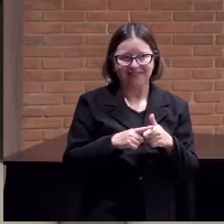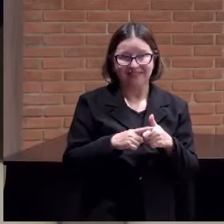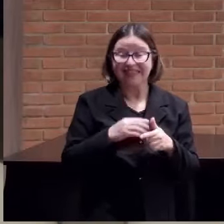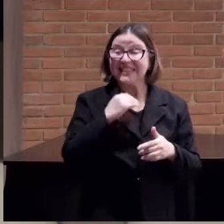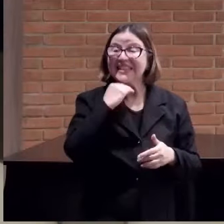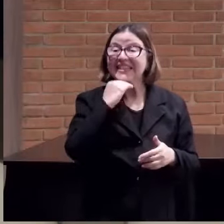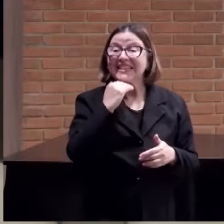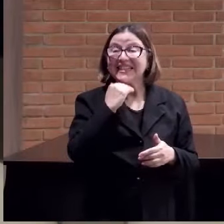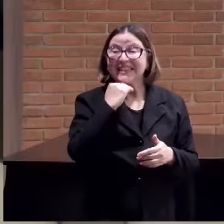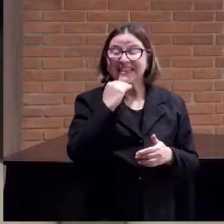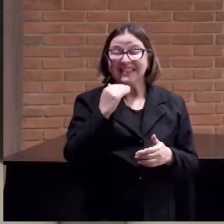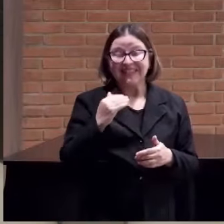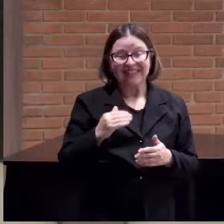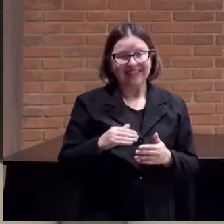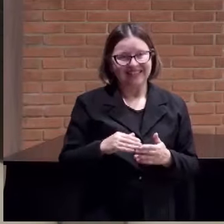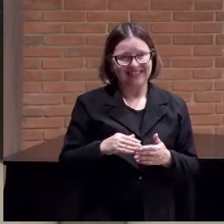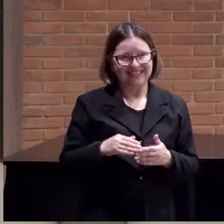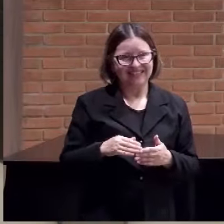Ninguém.